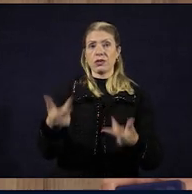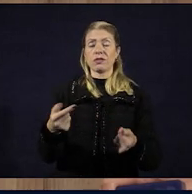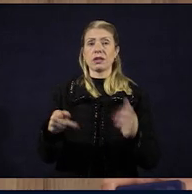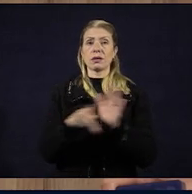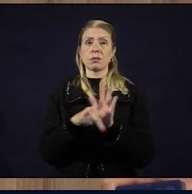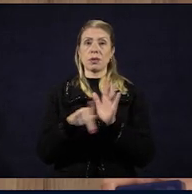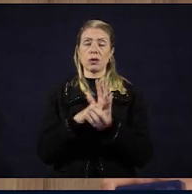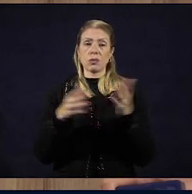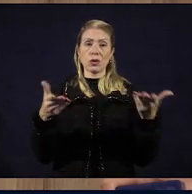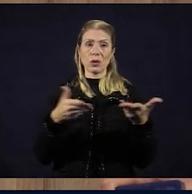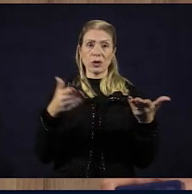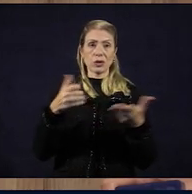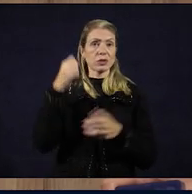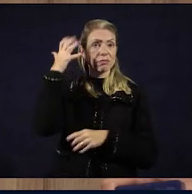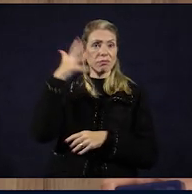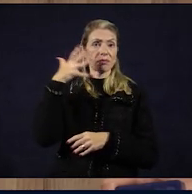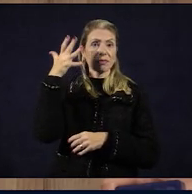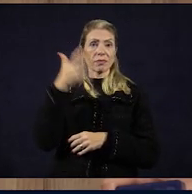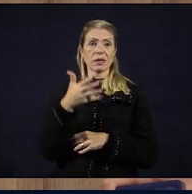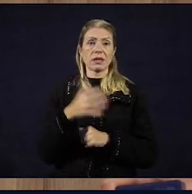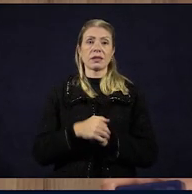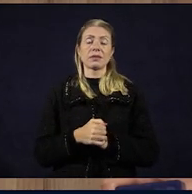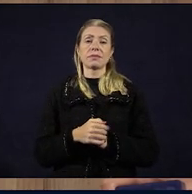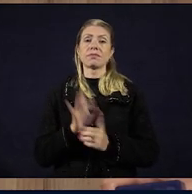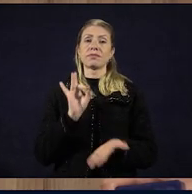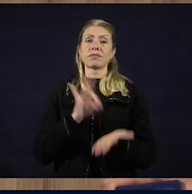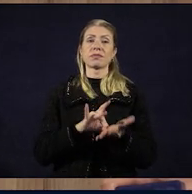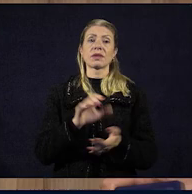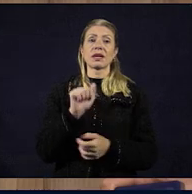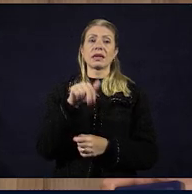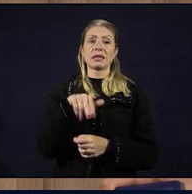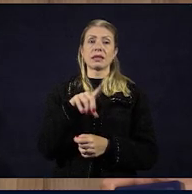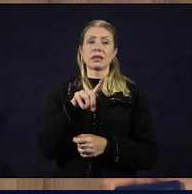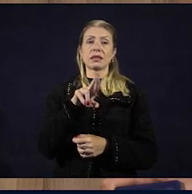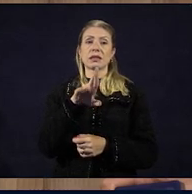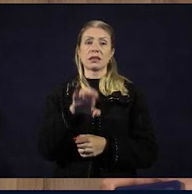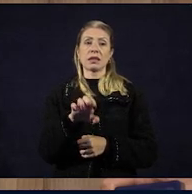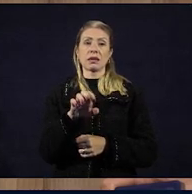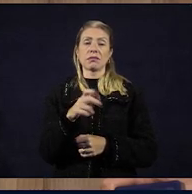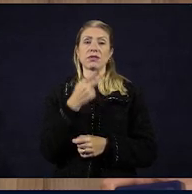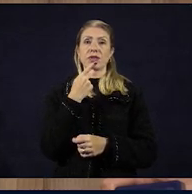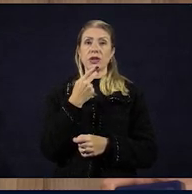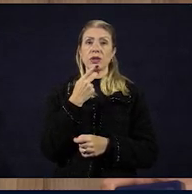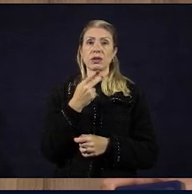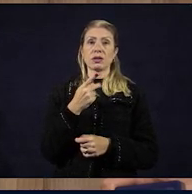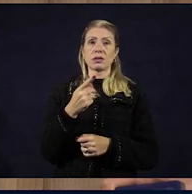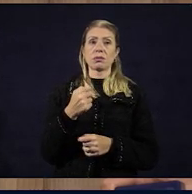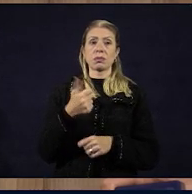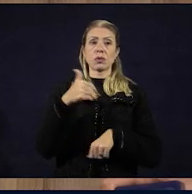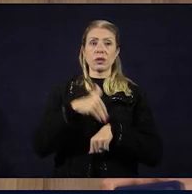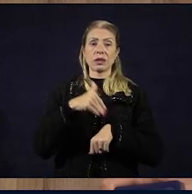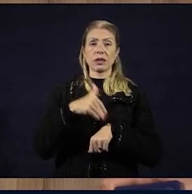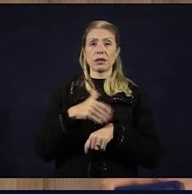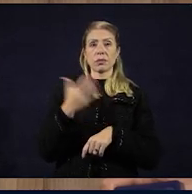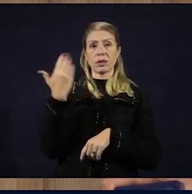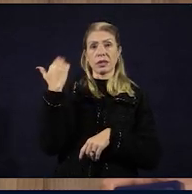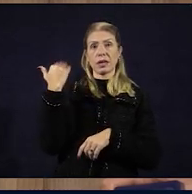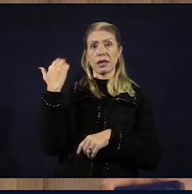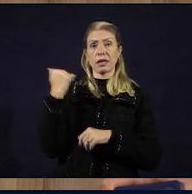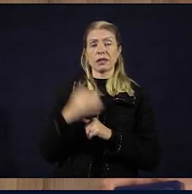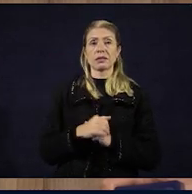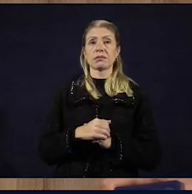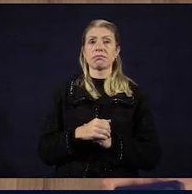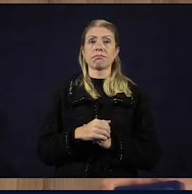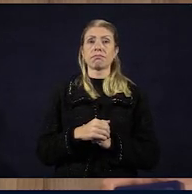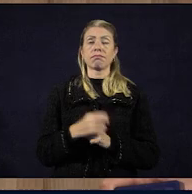fórum realmente como o André falou é uma conferência sobre o Agro até pouco tempo atrás com tecnologia não